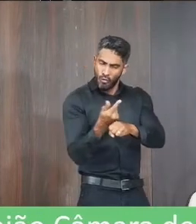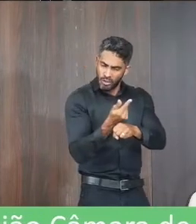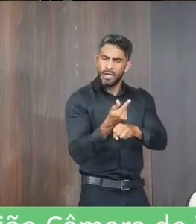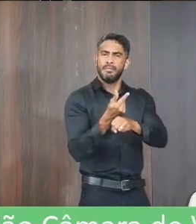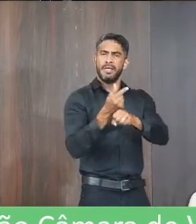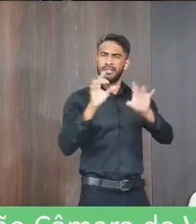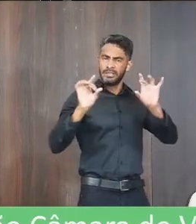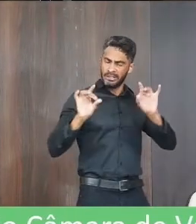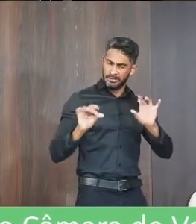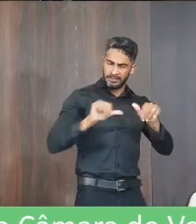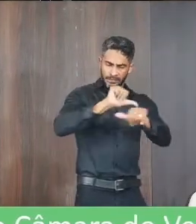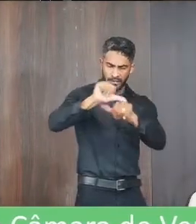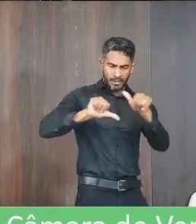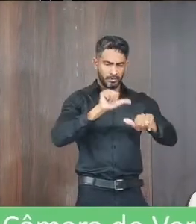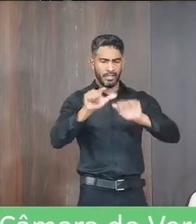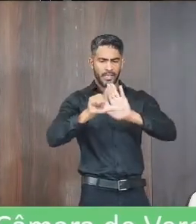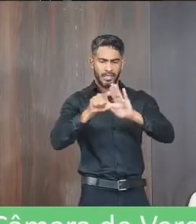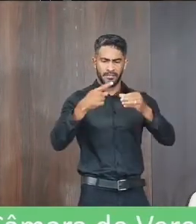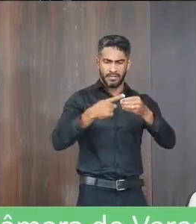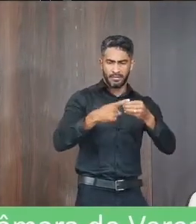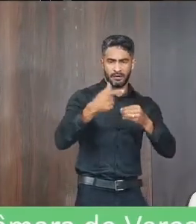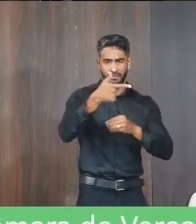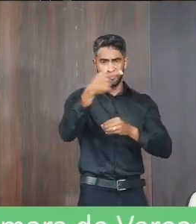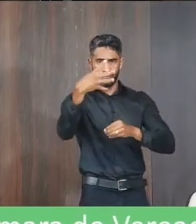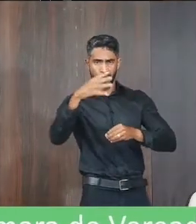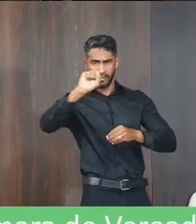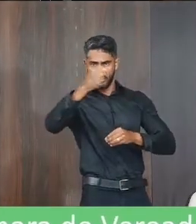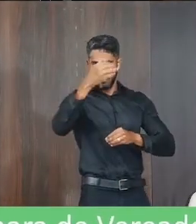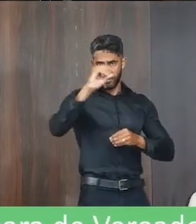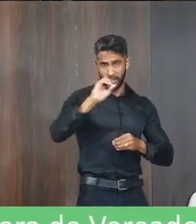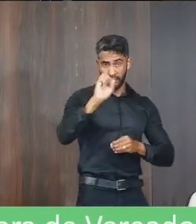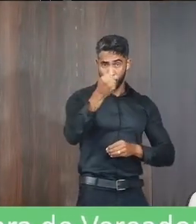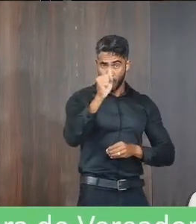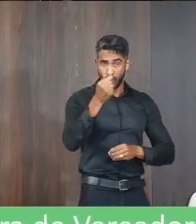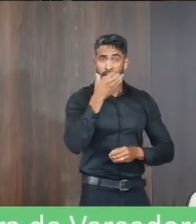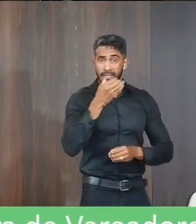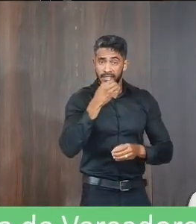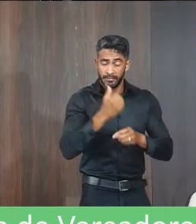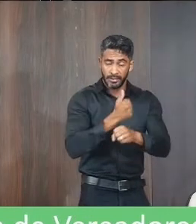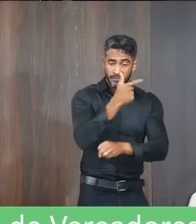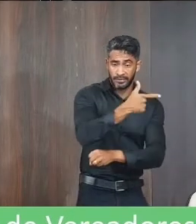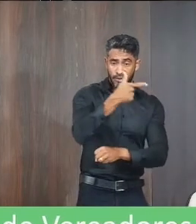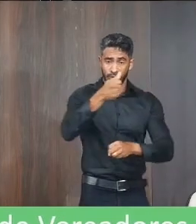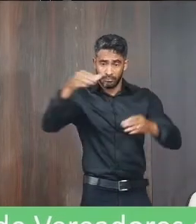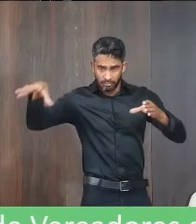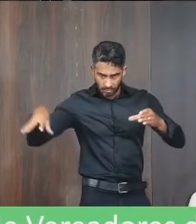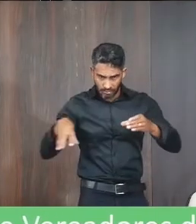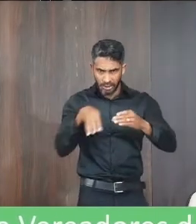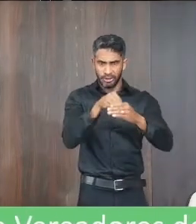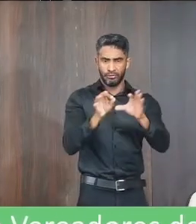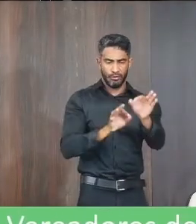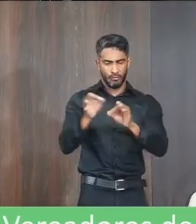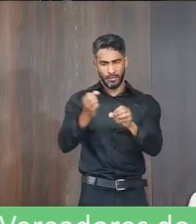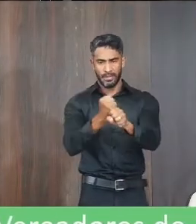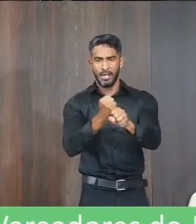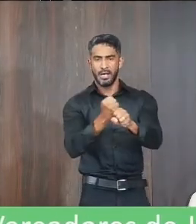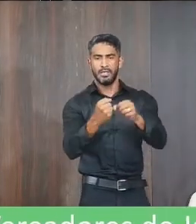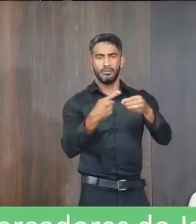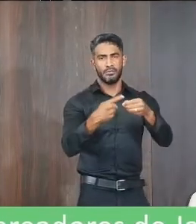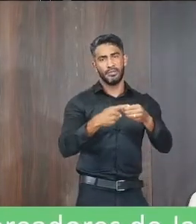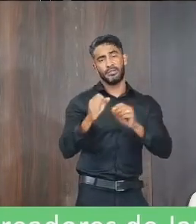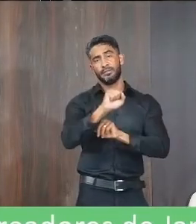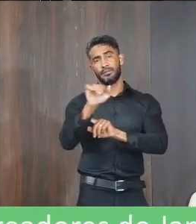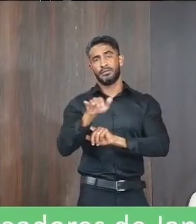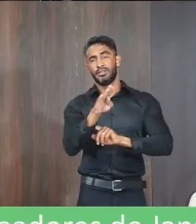que especificam e alteram a Lei Municipal 2480, de 8 de dezembro de 2021, que institui o plano plurianual do